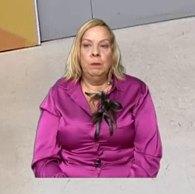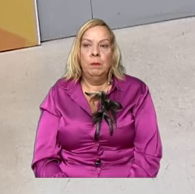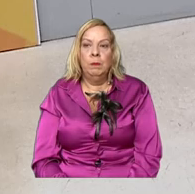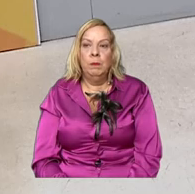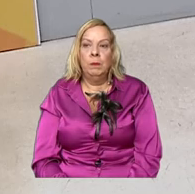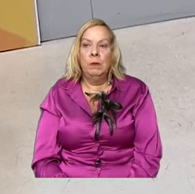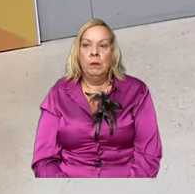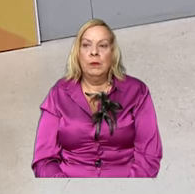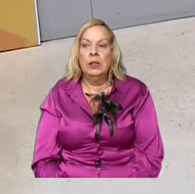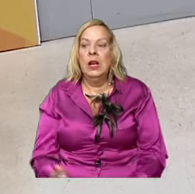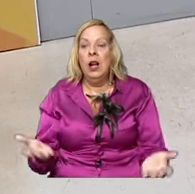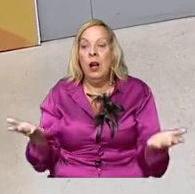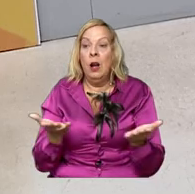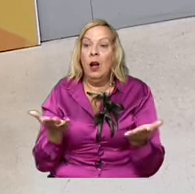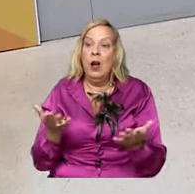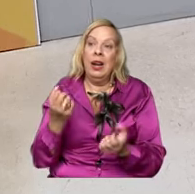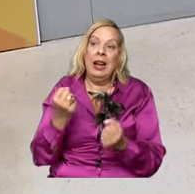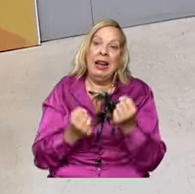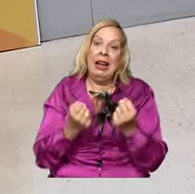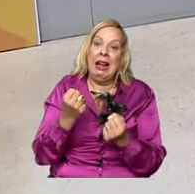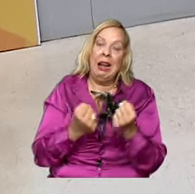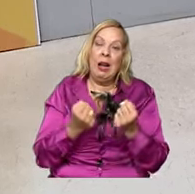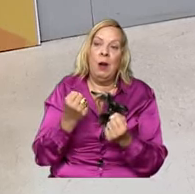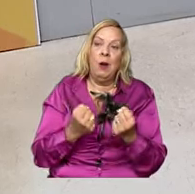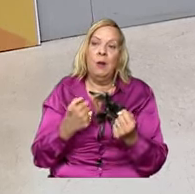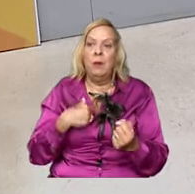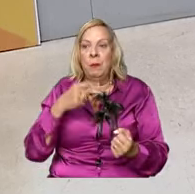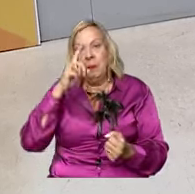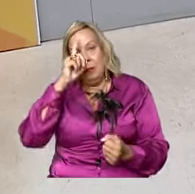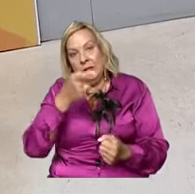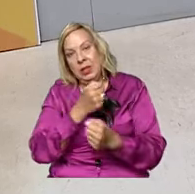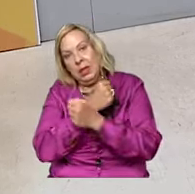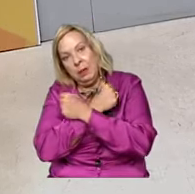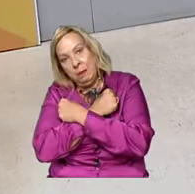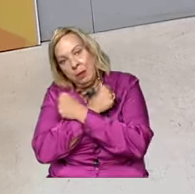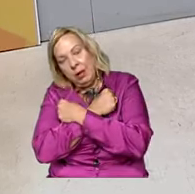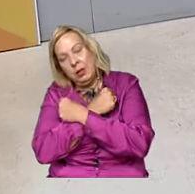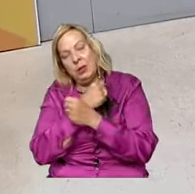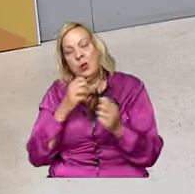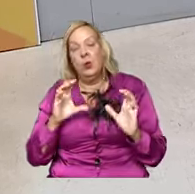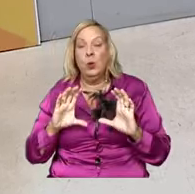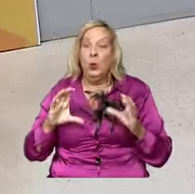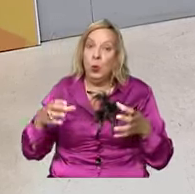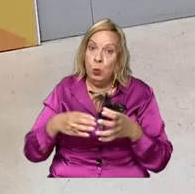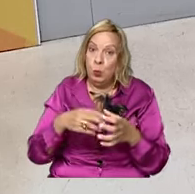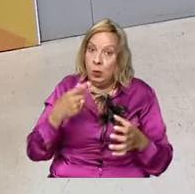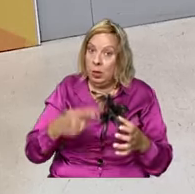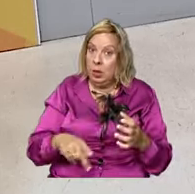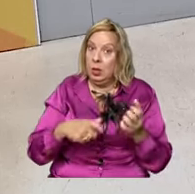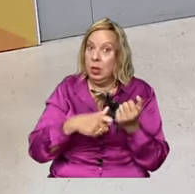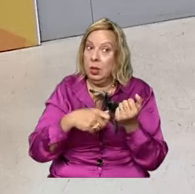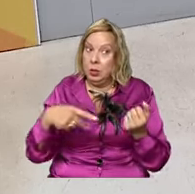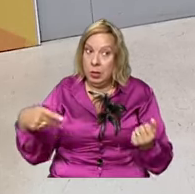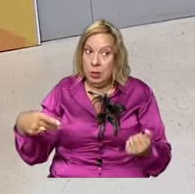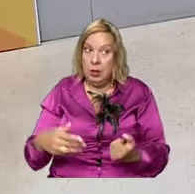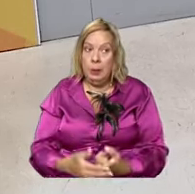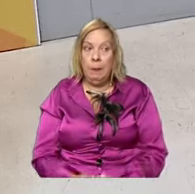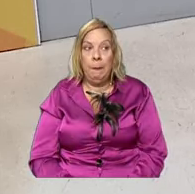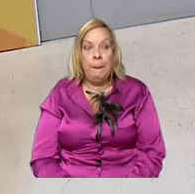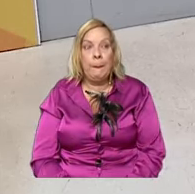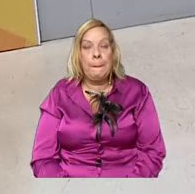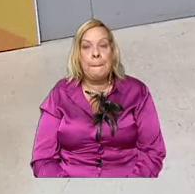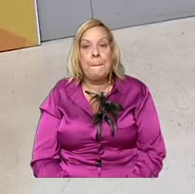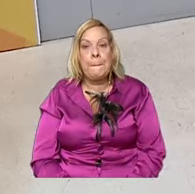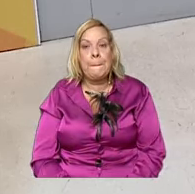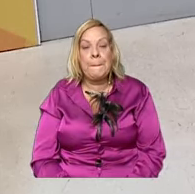Muito bem, é hora de carrão Fiat Mobi. Deixa eu mandar abraço para as mamães aqui da equipe técnica aqui, que estão também